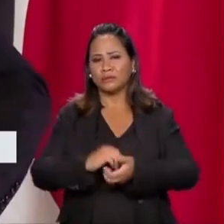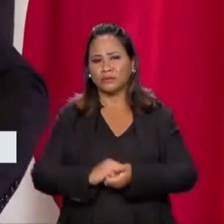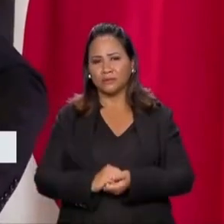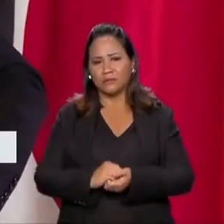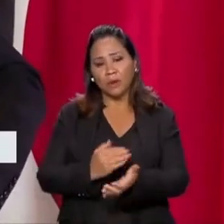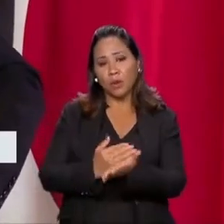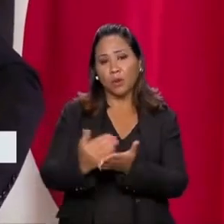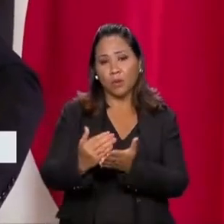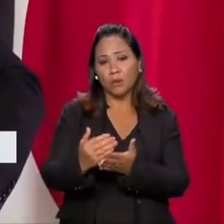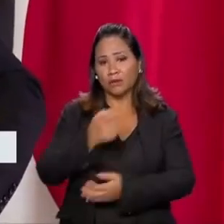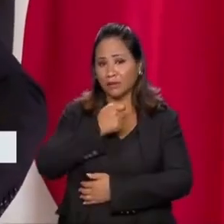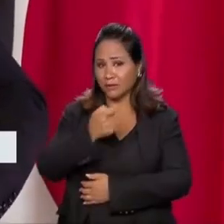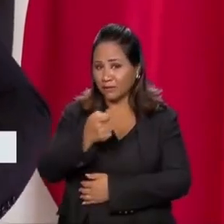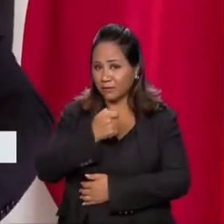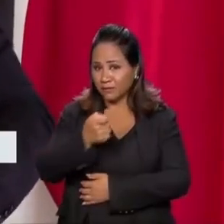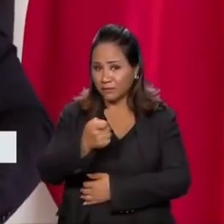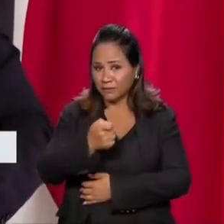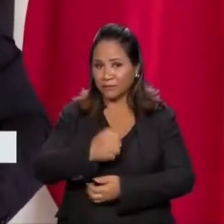começar a entrevista